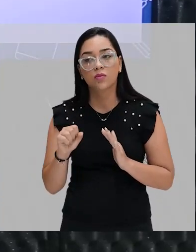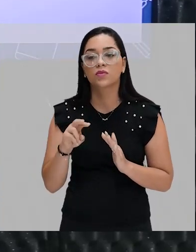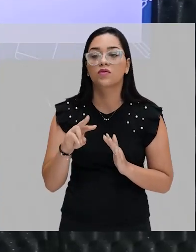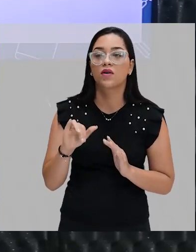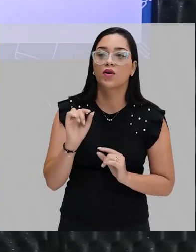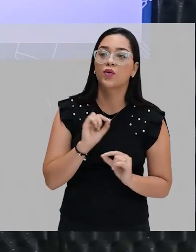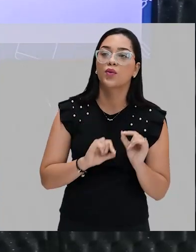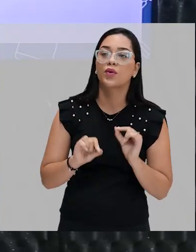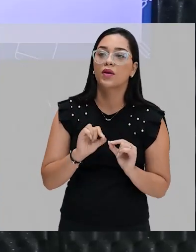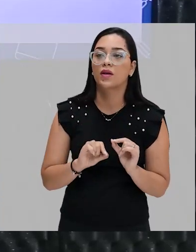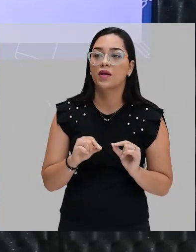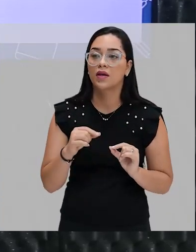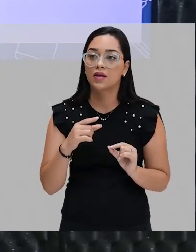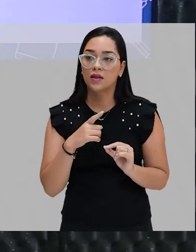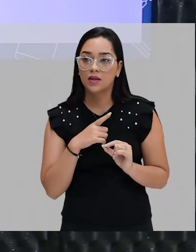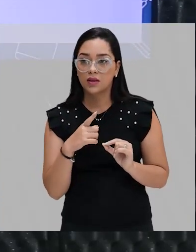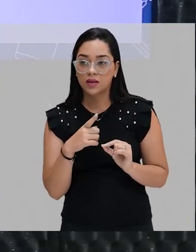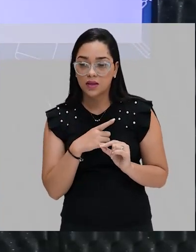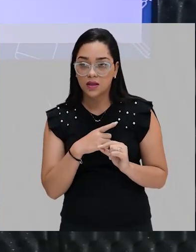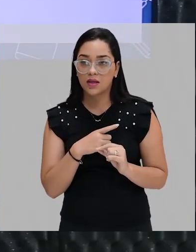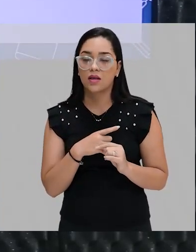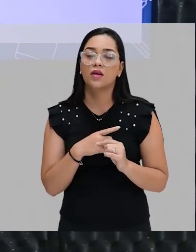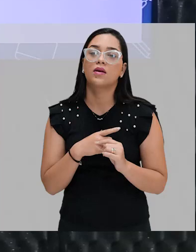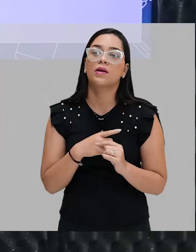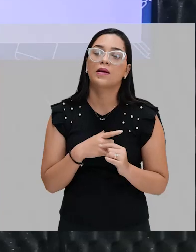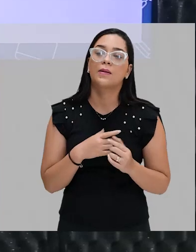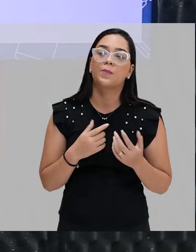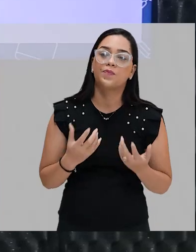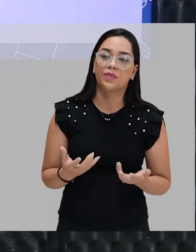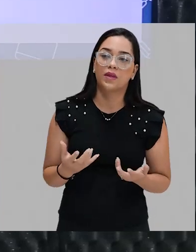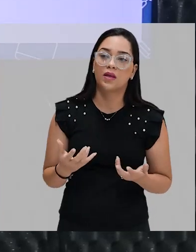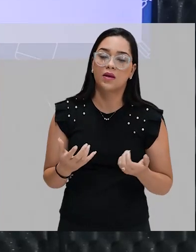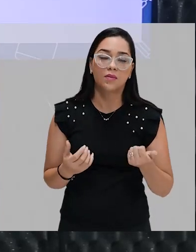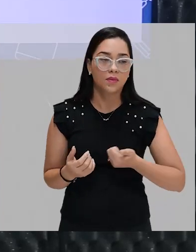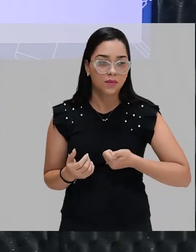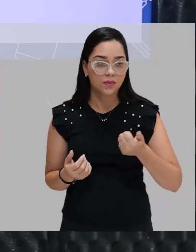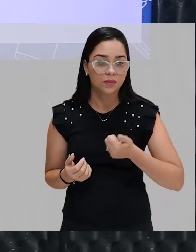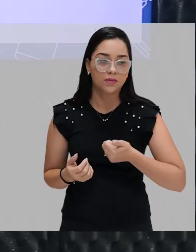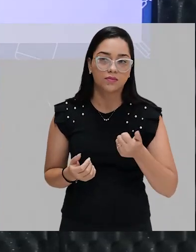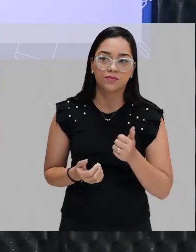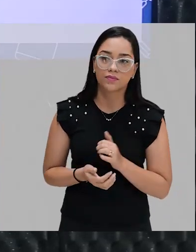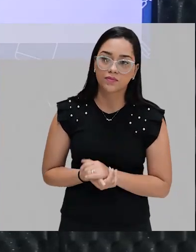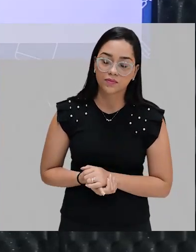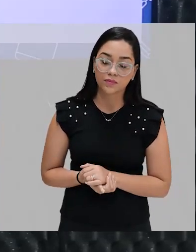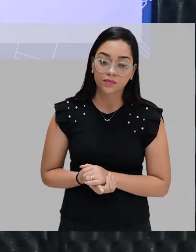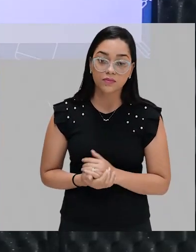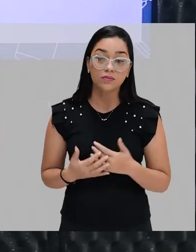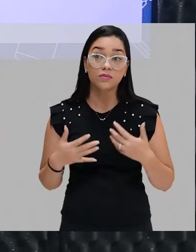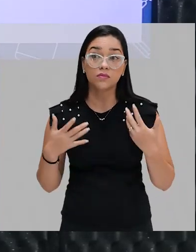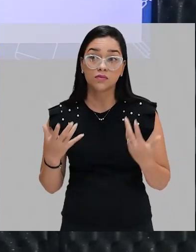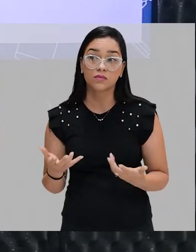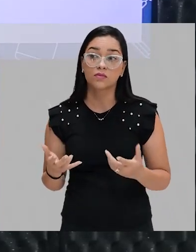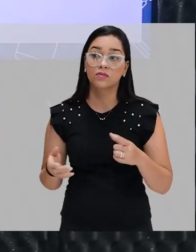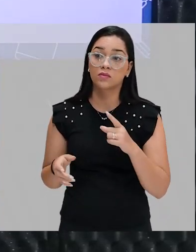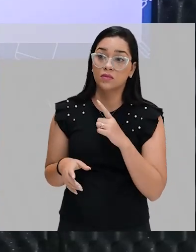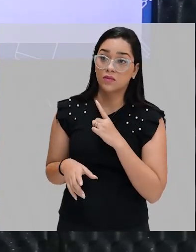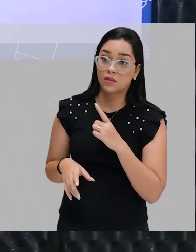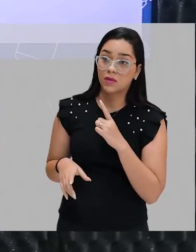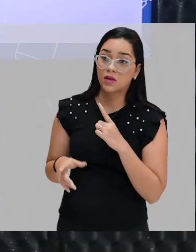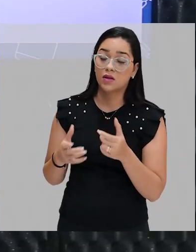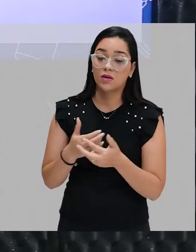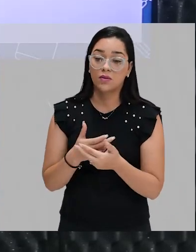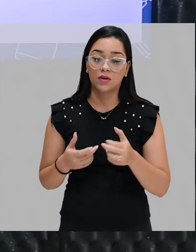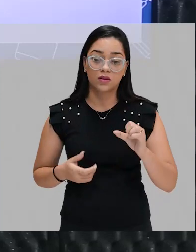vão estar precipitando primeiramente. E, por fim, os